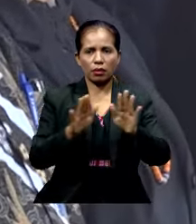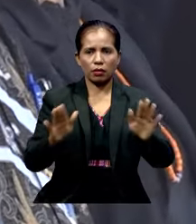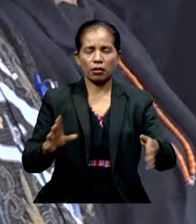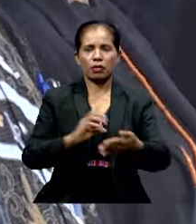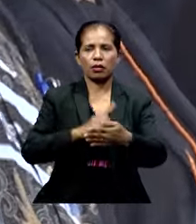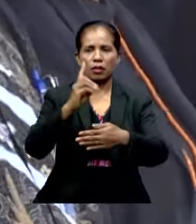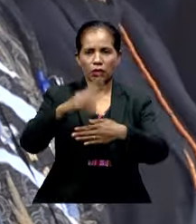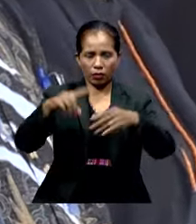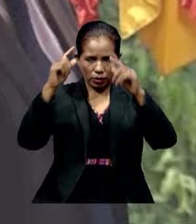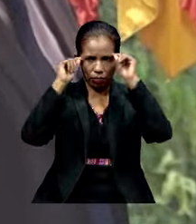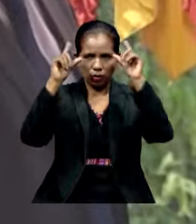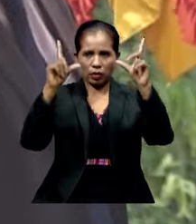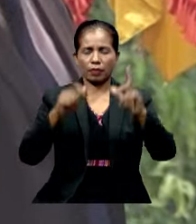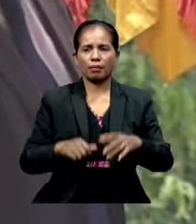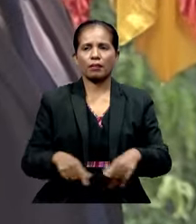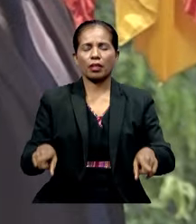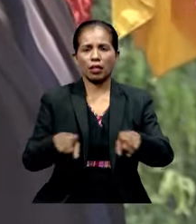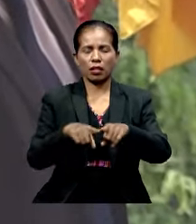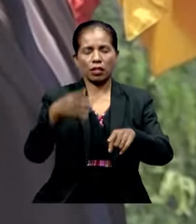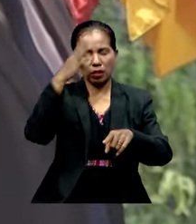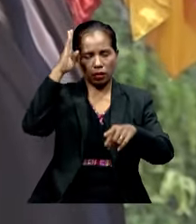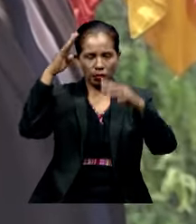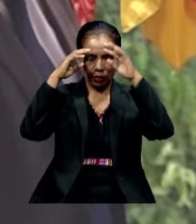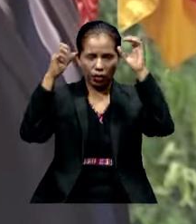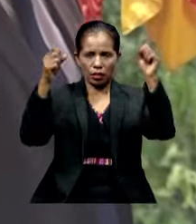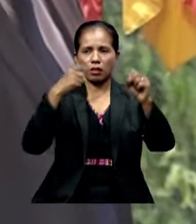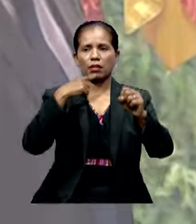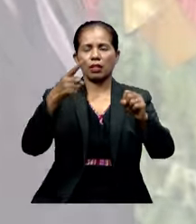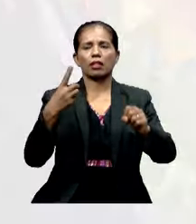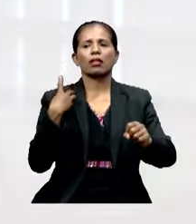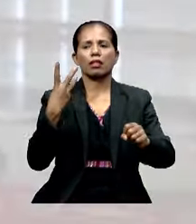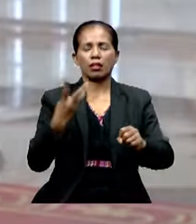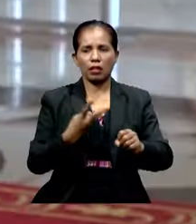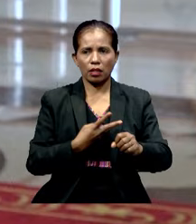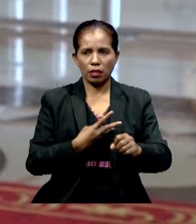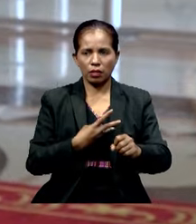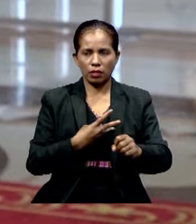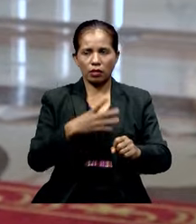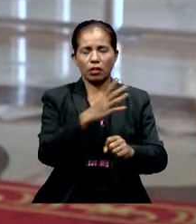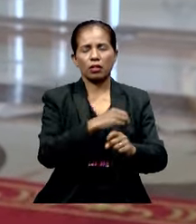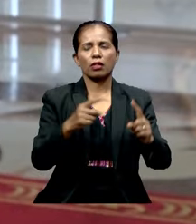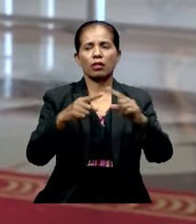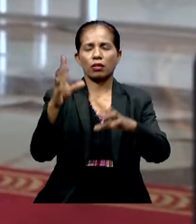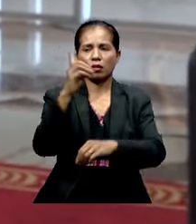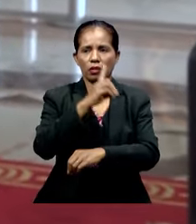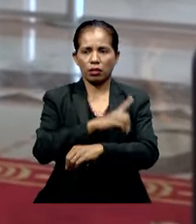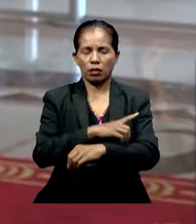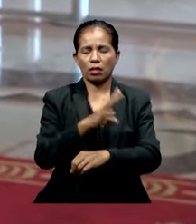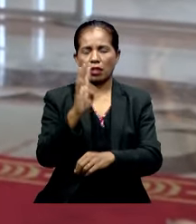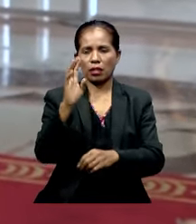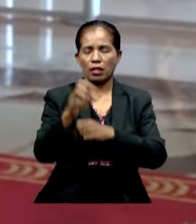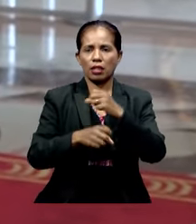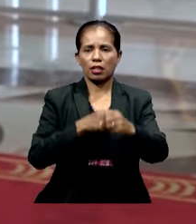desenvolve Timor-Leste. Nessa, senhor presidente Mos Ato, e tania aniversário, o Rimba, 48 anos